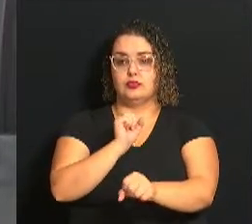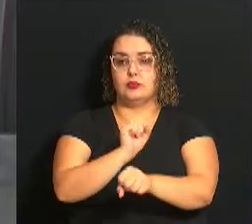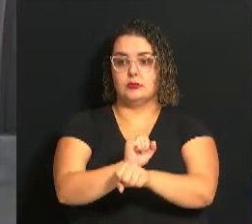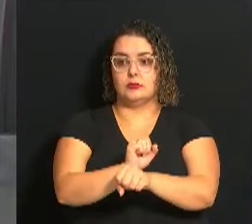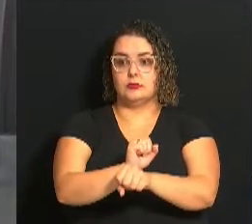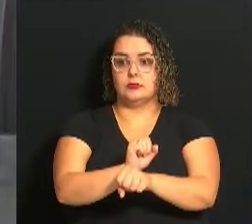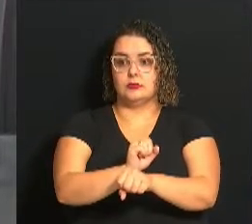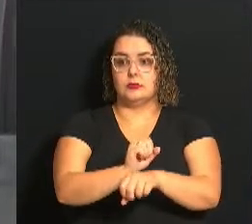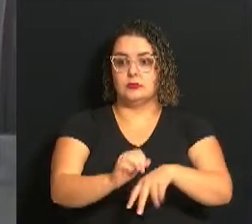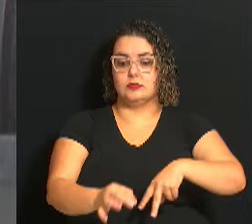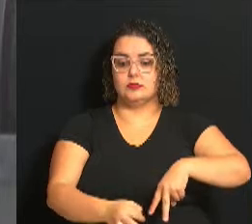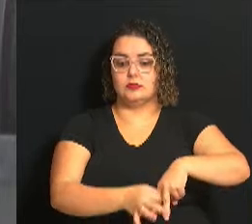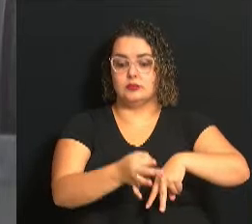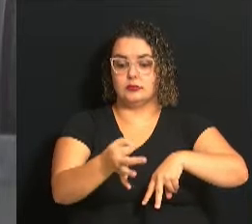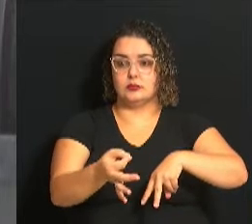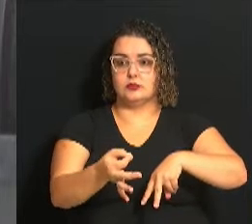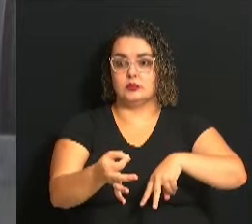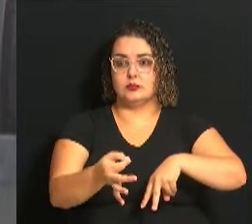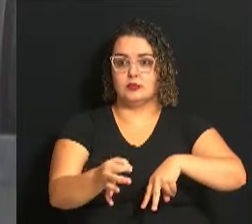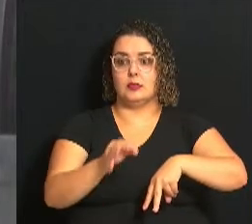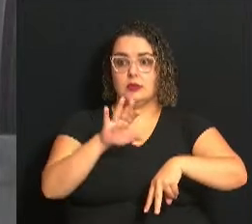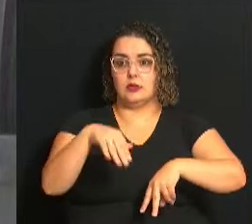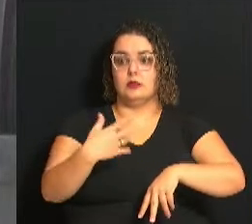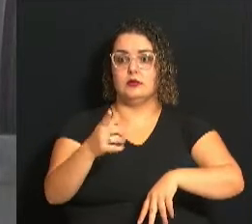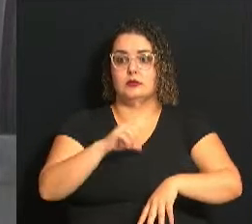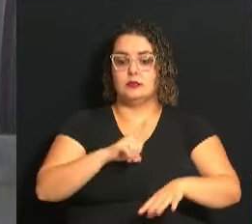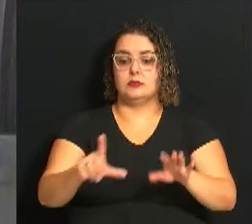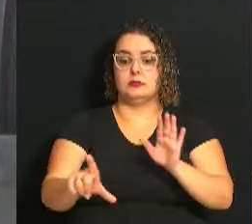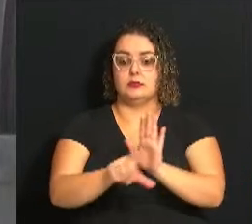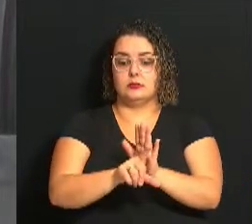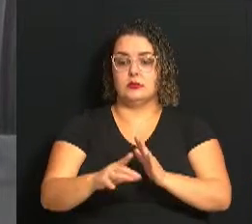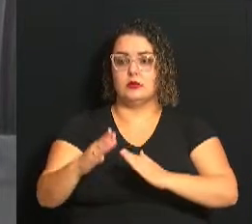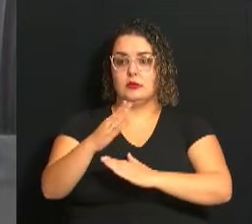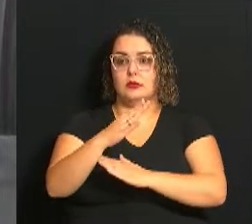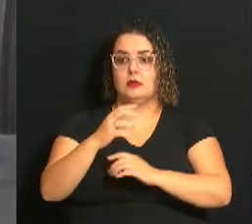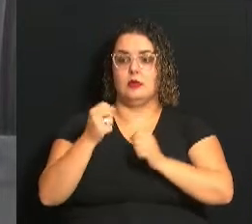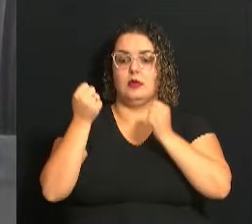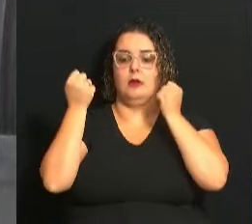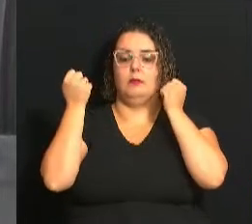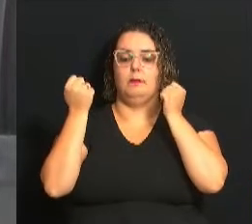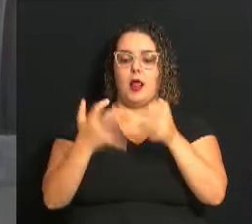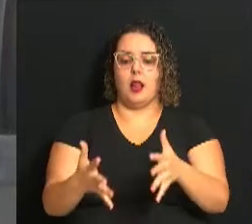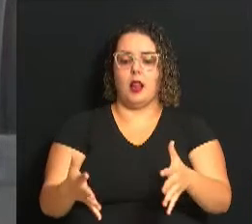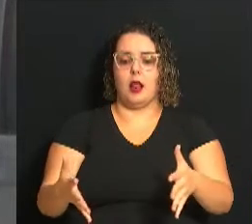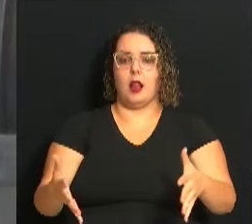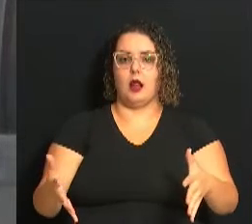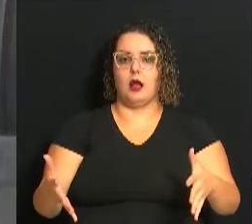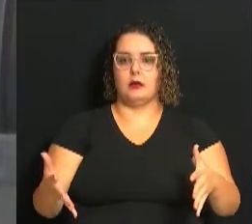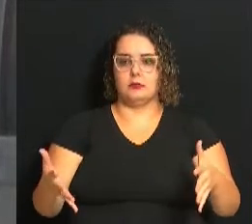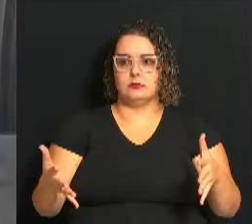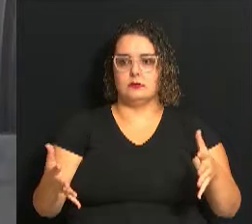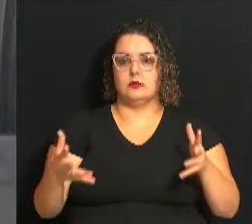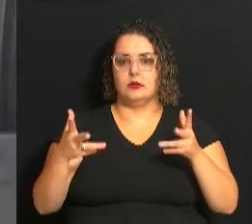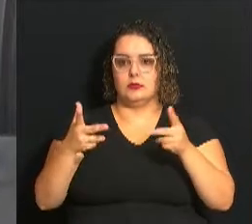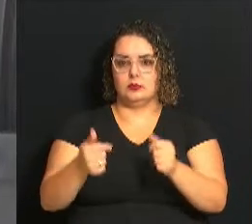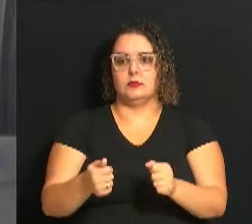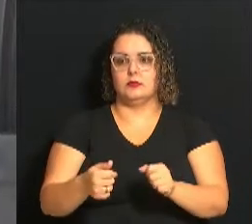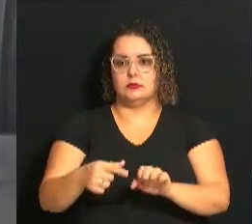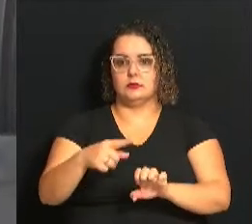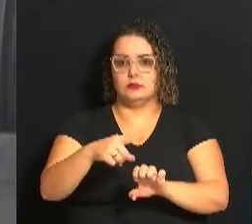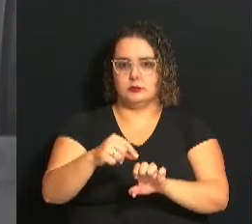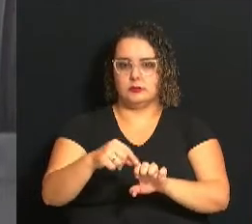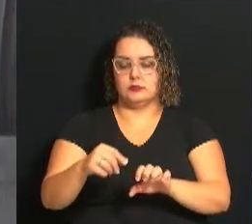parecer, e a hora que passa uma legislação na casa, desaguam assim os empreendimentos. Eu gostaria